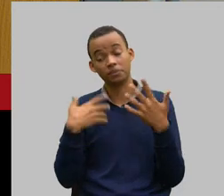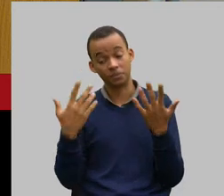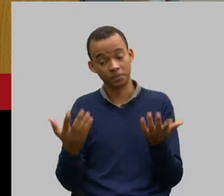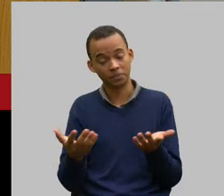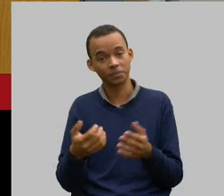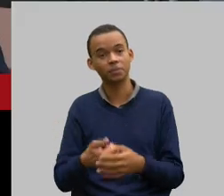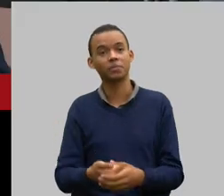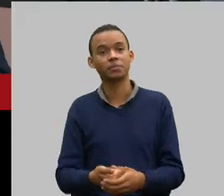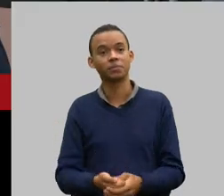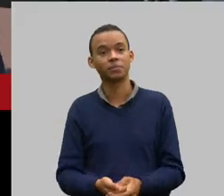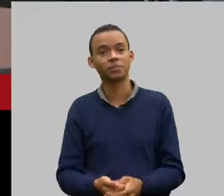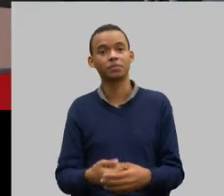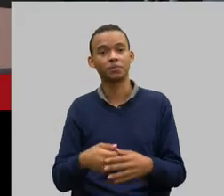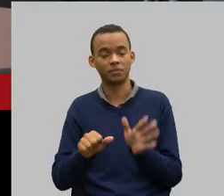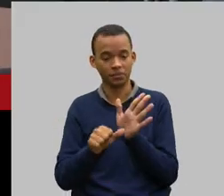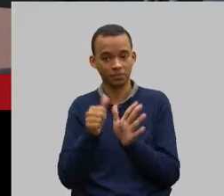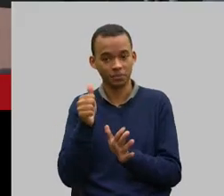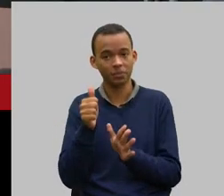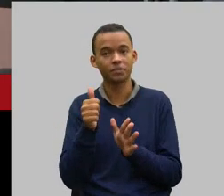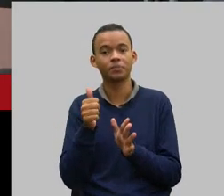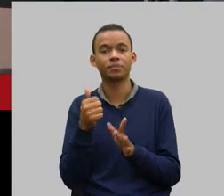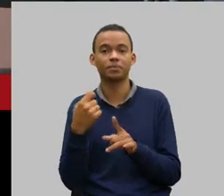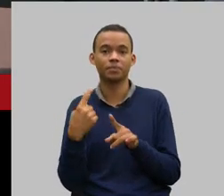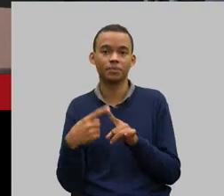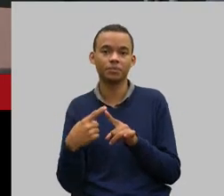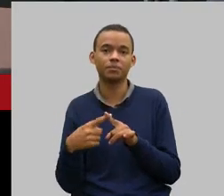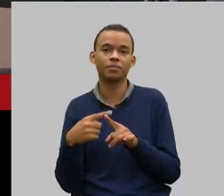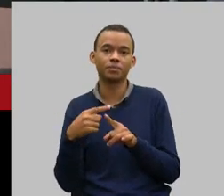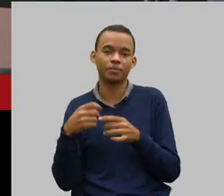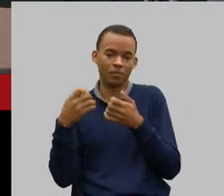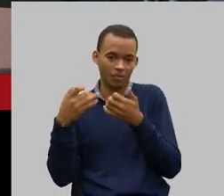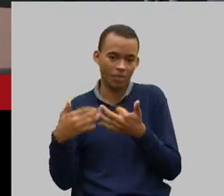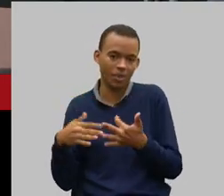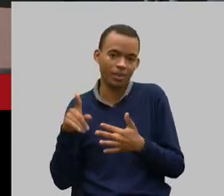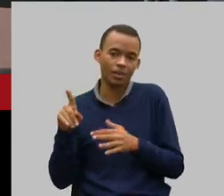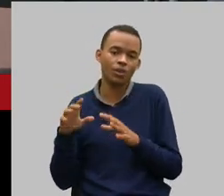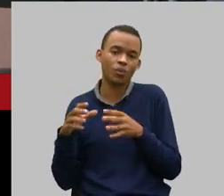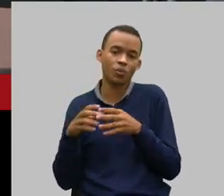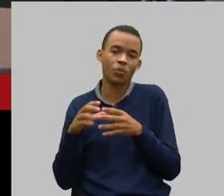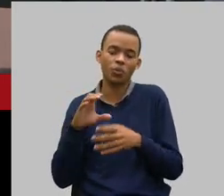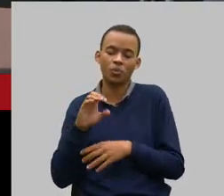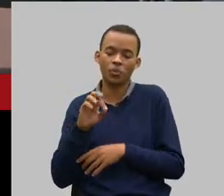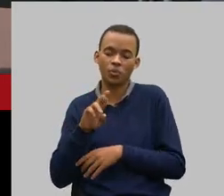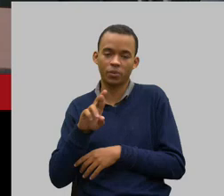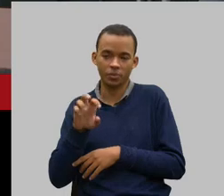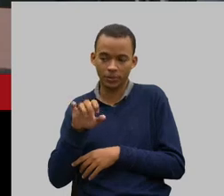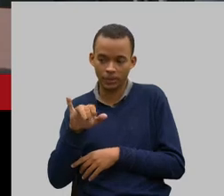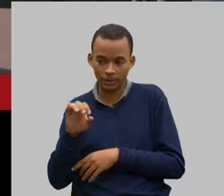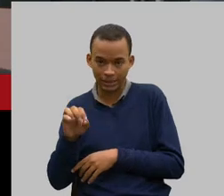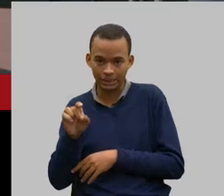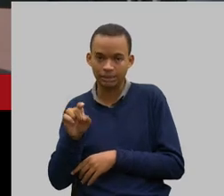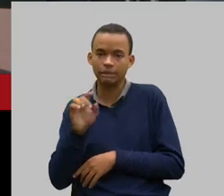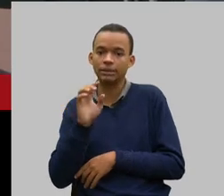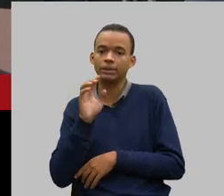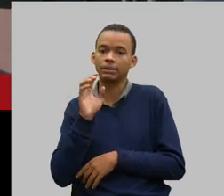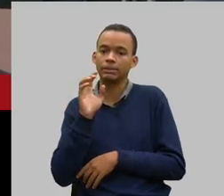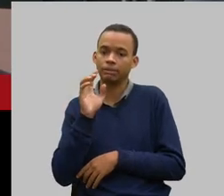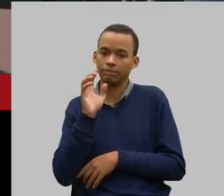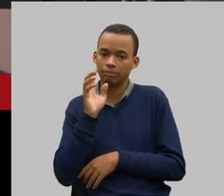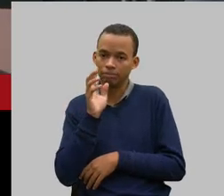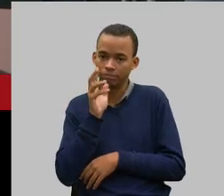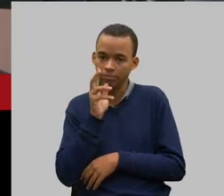você começou falando aí do correio realmente é uma vergonha né uma empresa que tem um